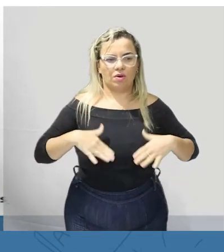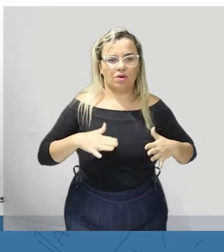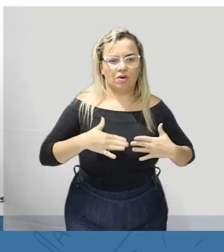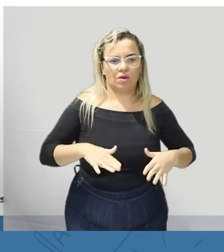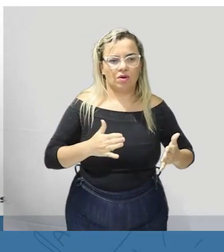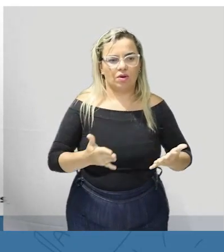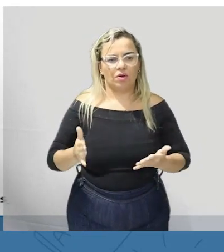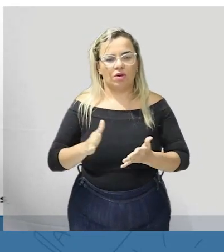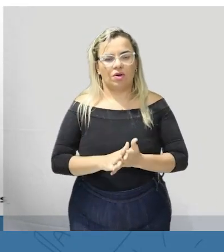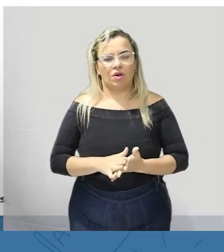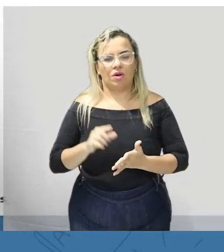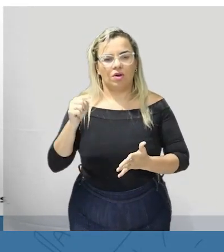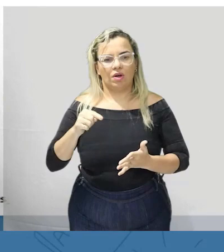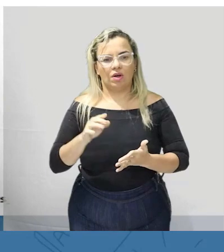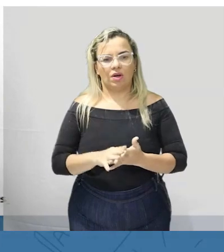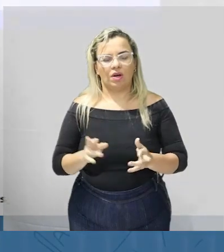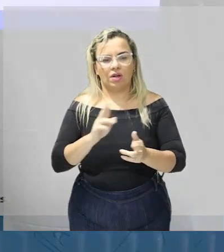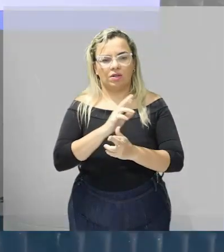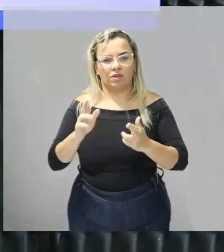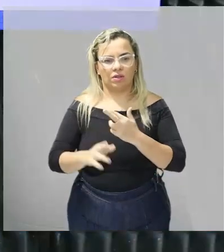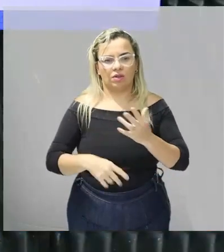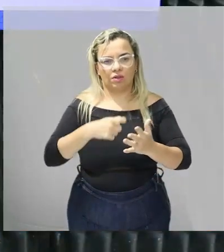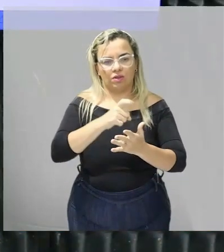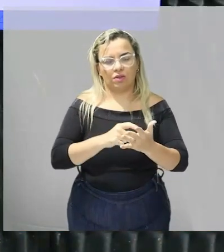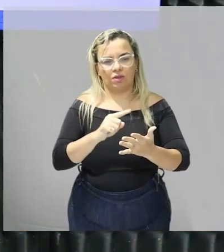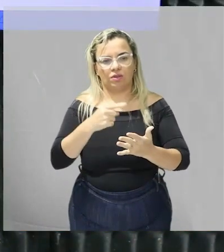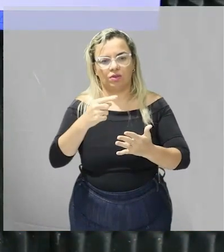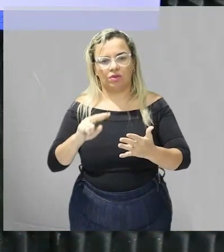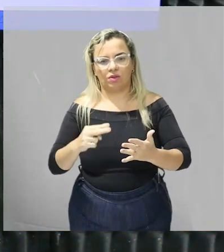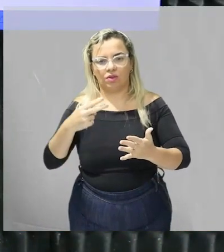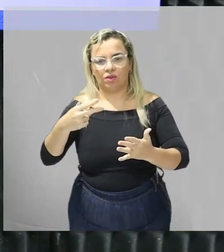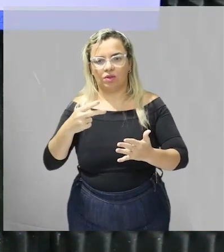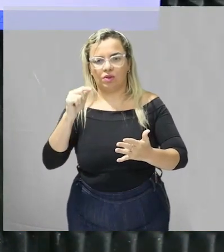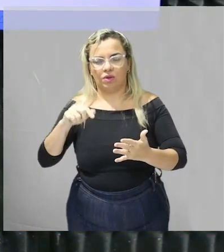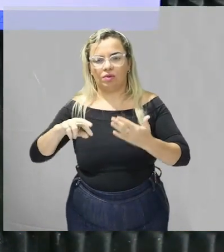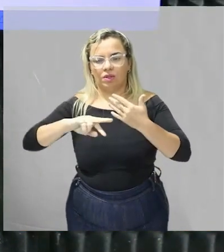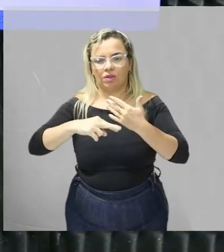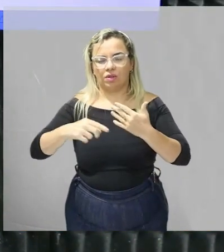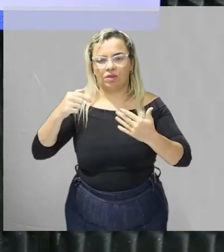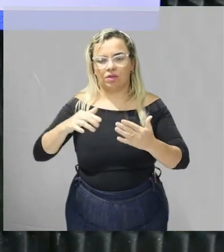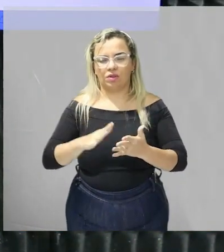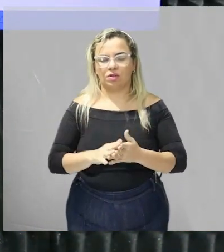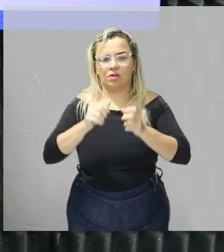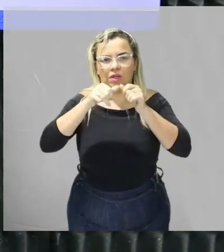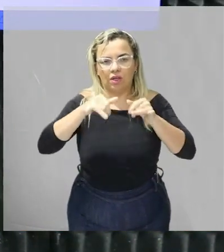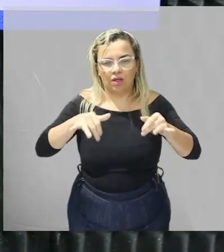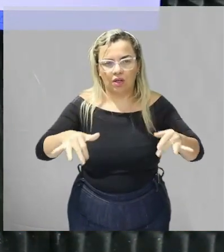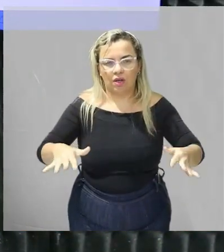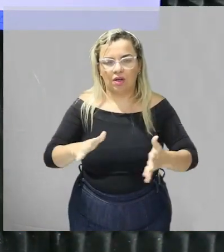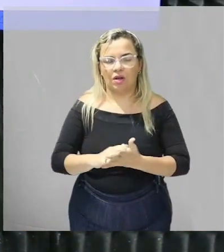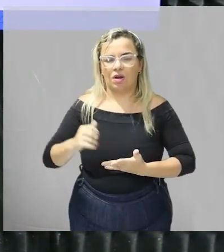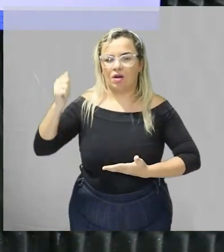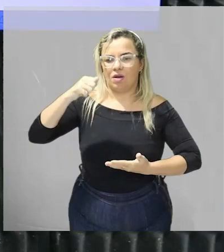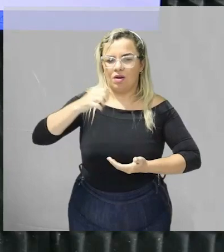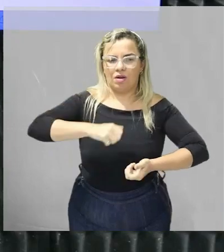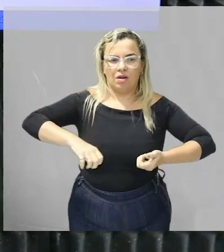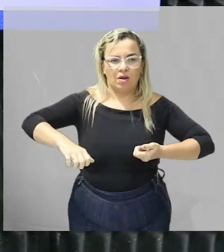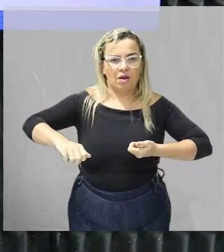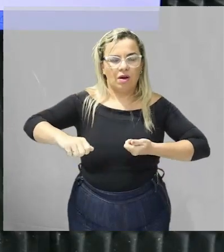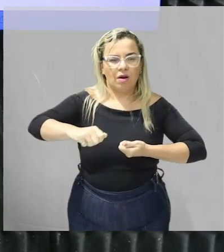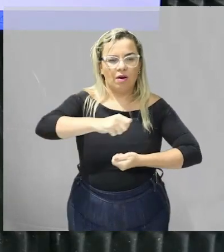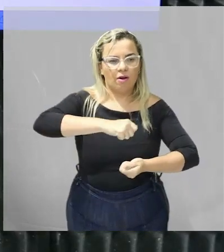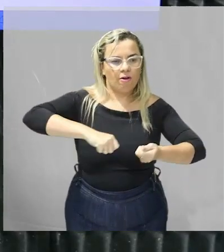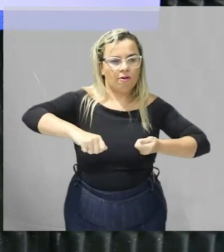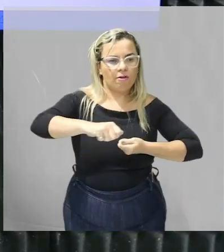2, uma das causas da expansão do narcotráfico está relacionada aqui. Opa,